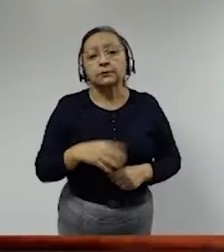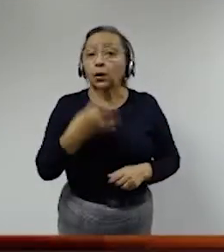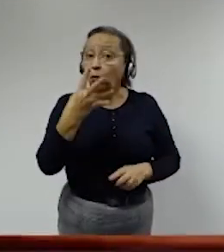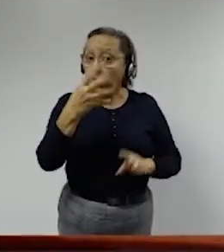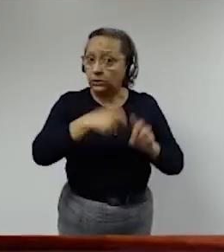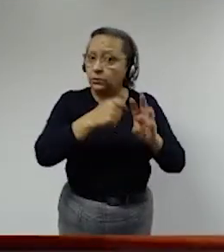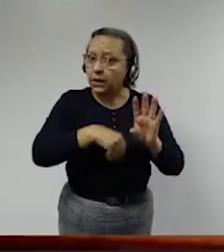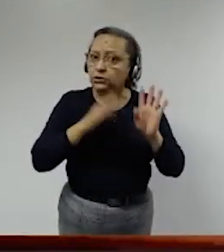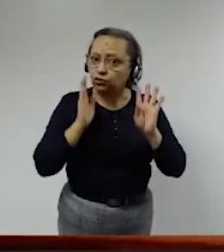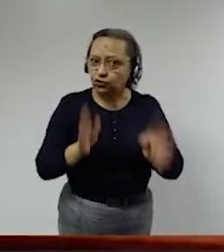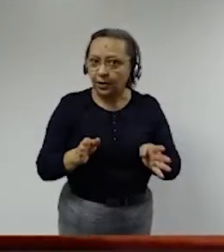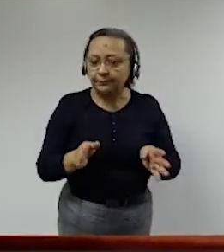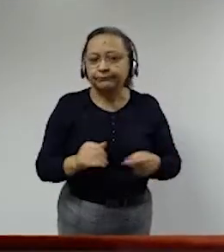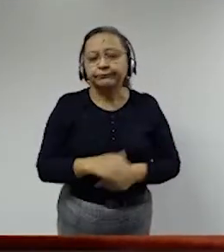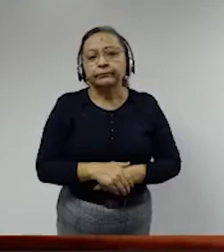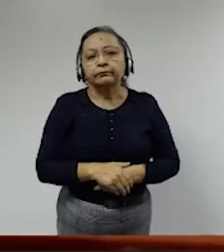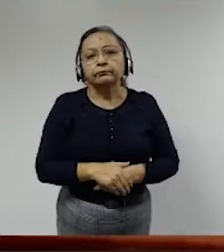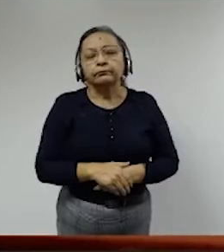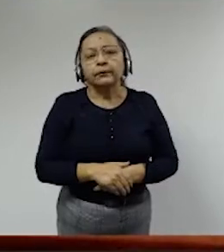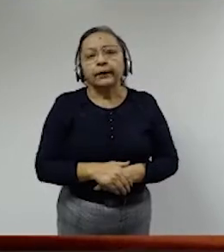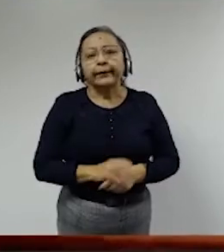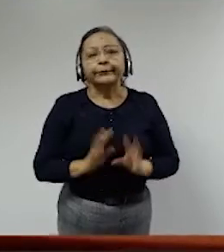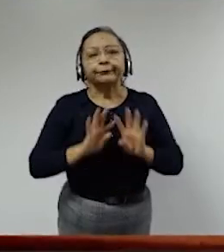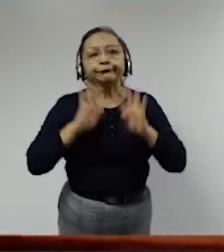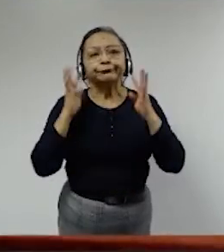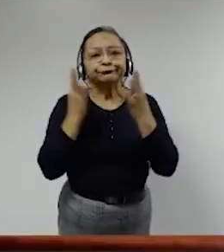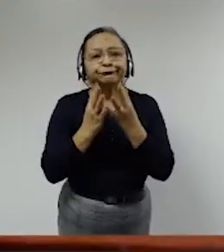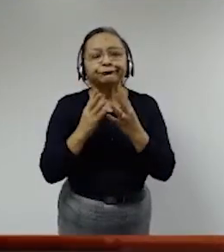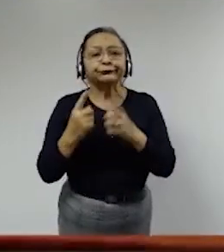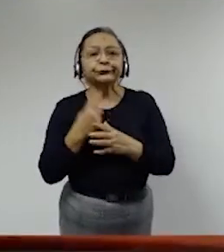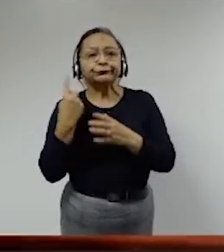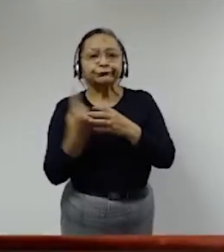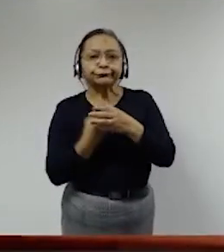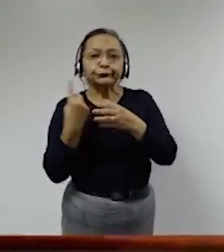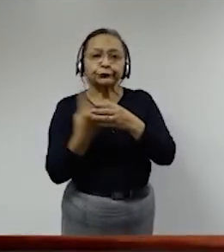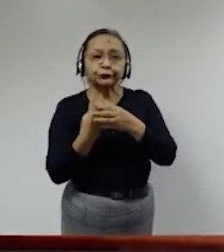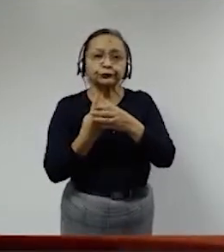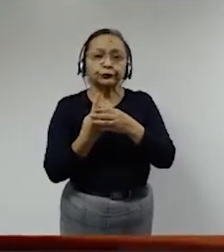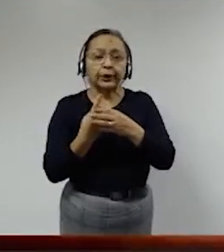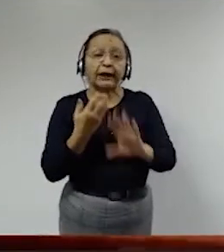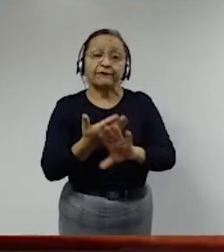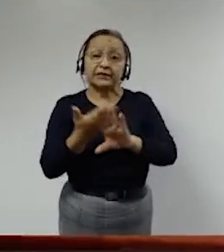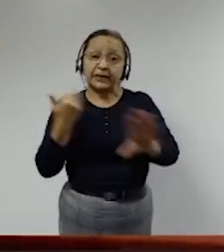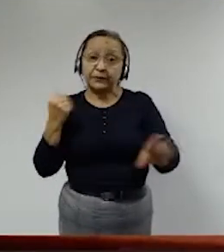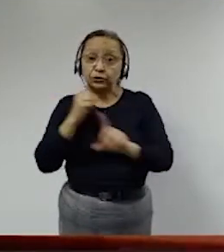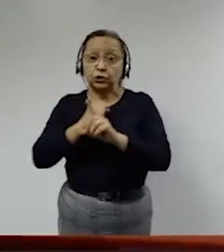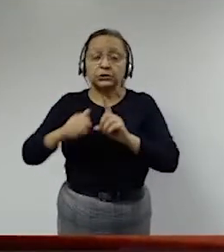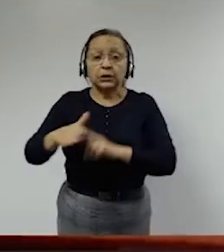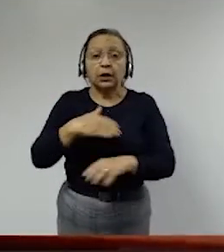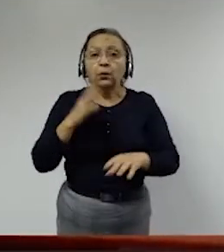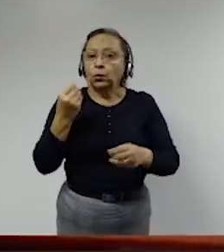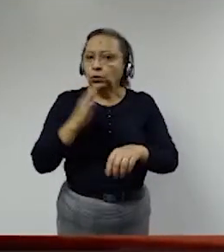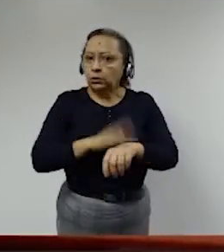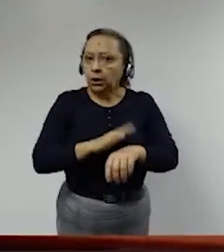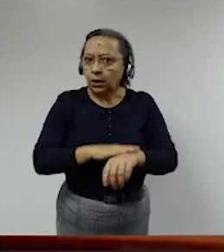meses de confinamento, distanciamento social, né? Enfim, é muito tempo, um ano totalmente